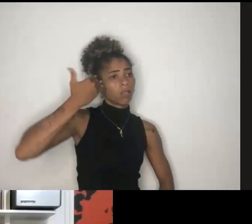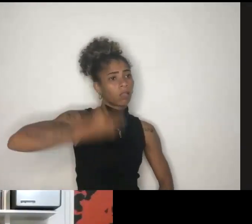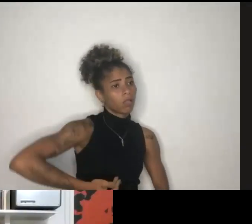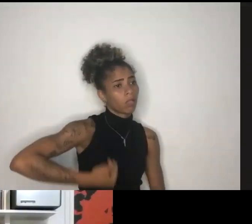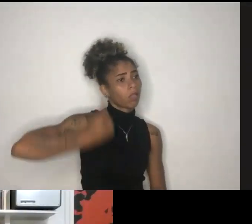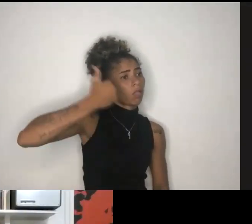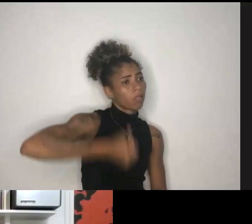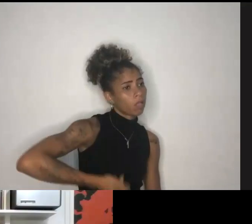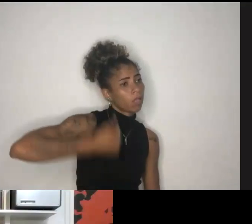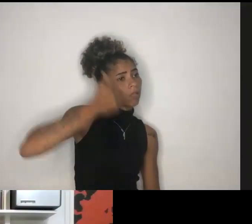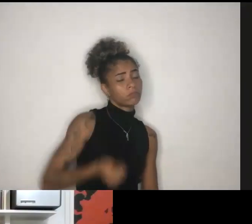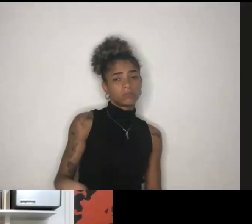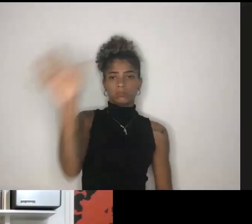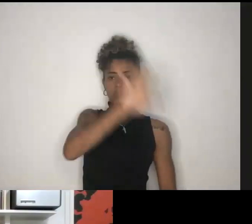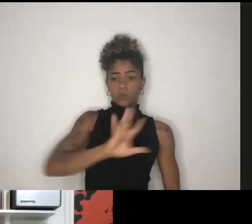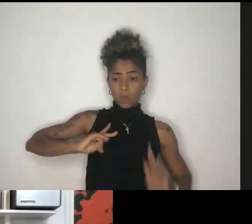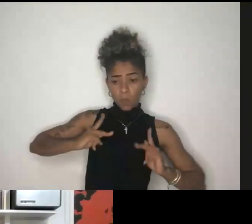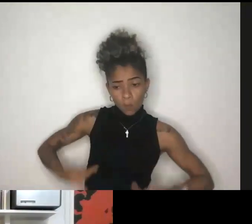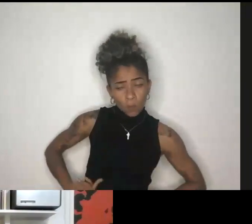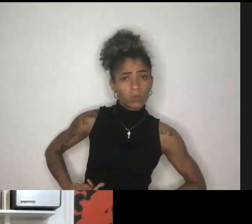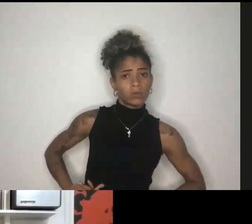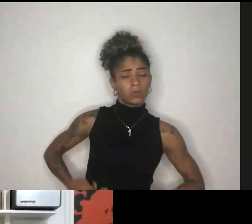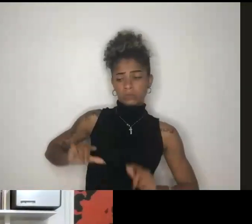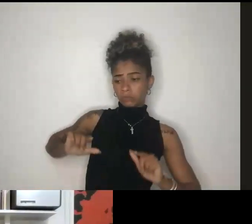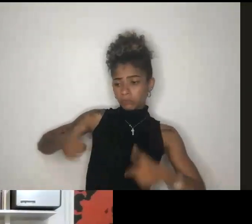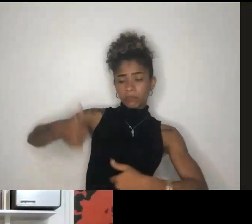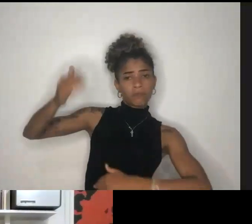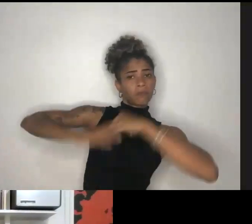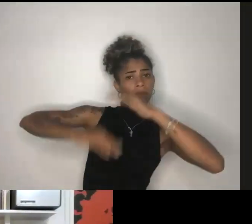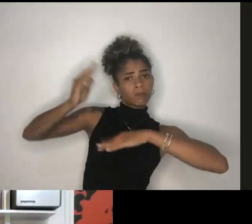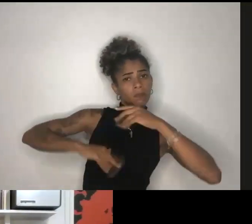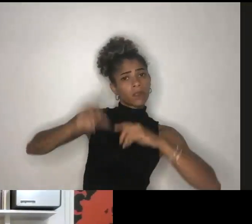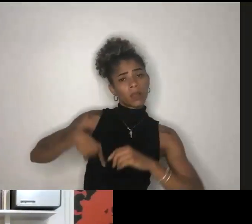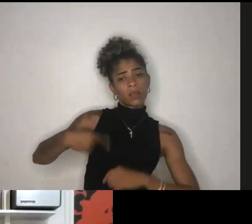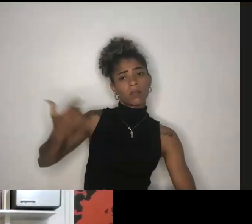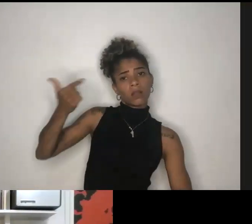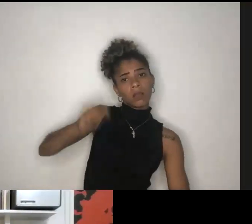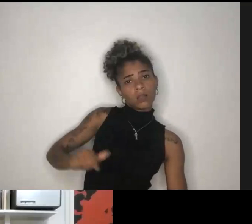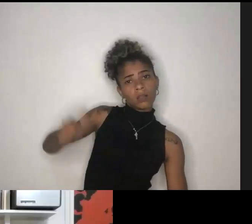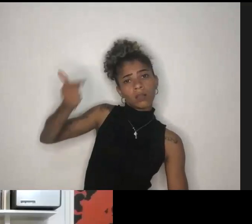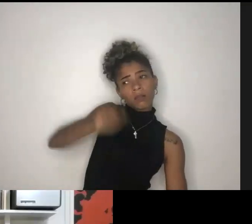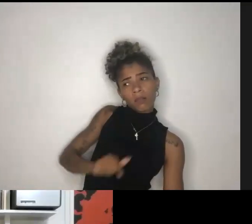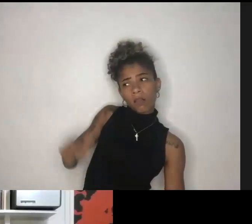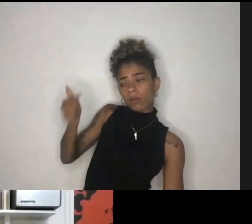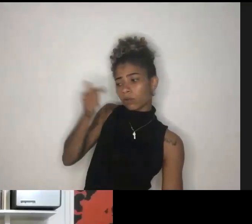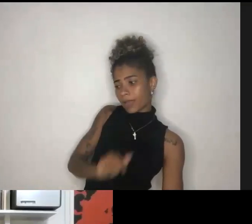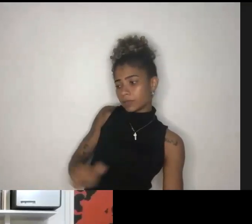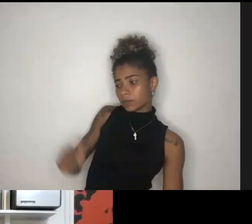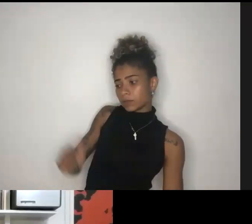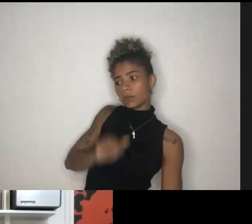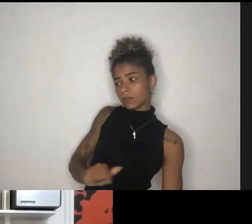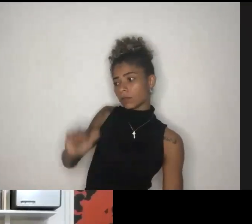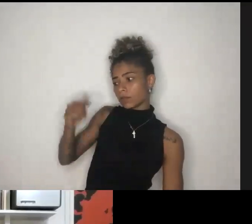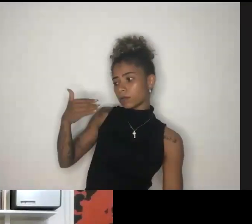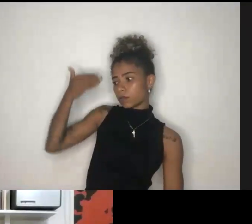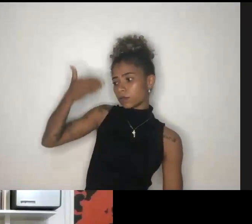as ações humanas todos os ofícios tem muita coisa que é feita no automático quando a gente fala assim faz com